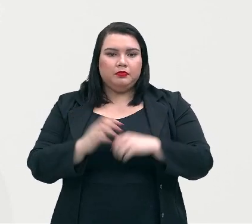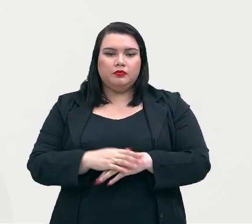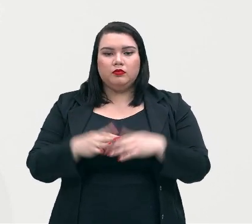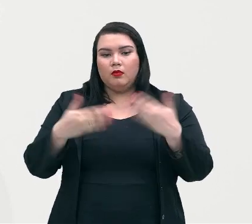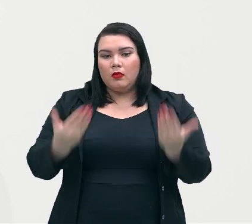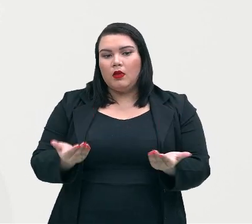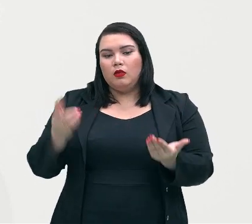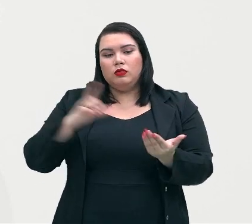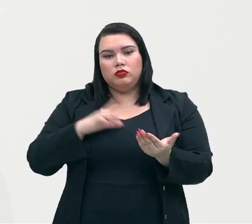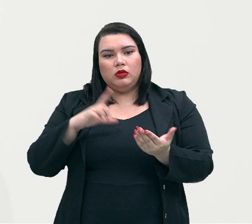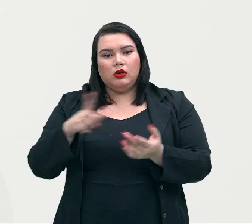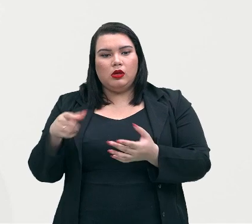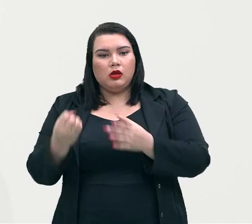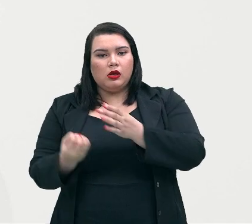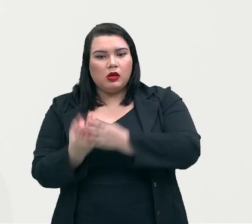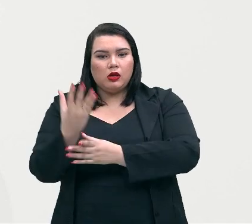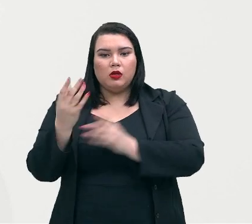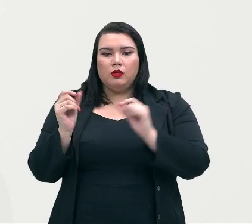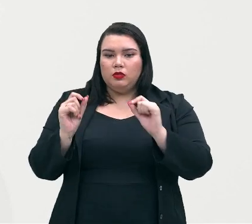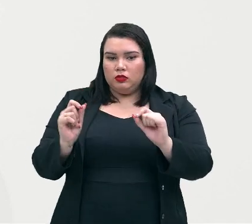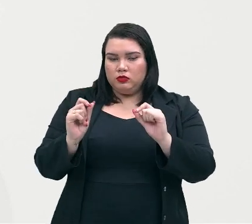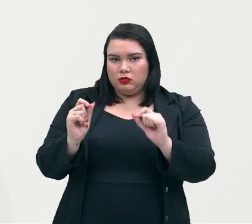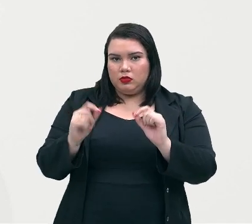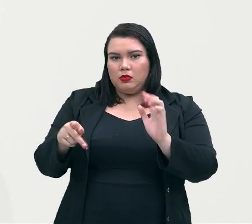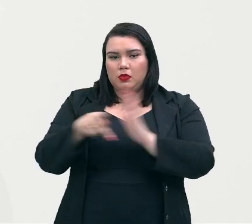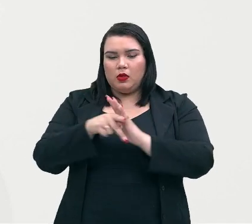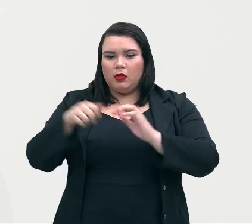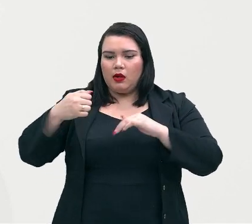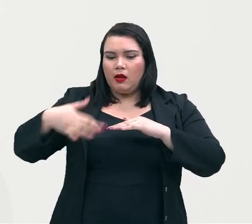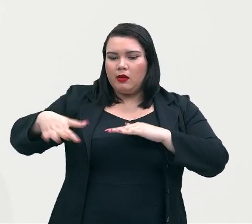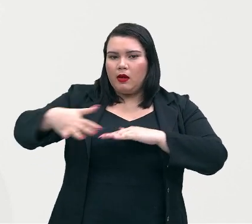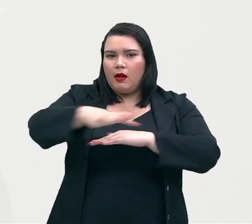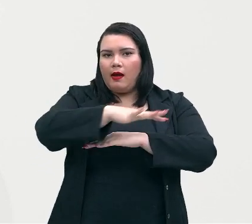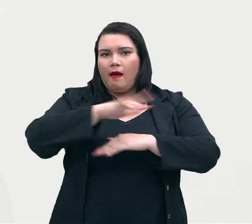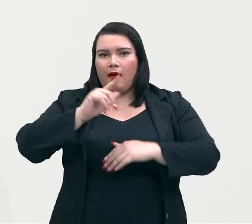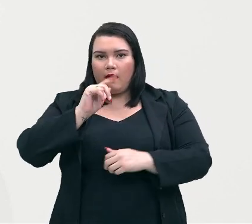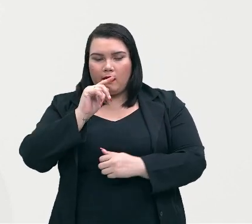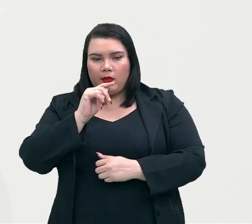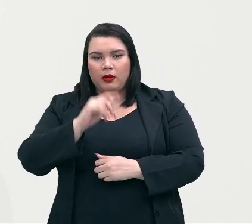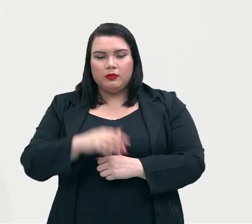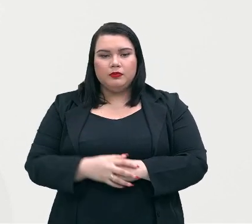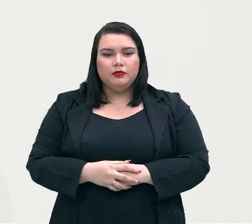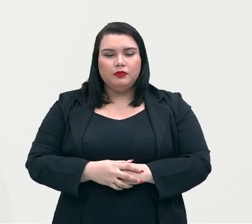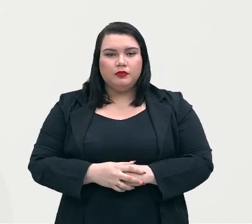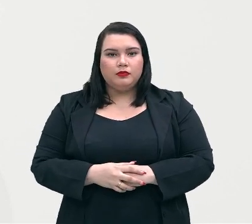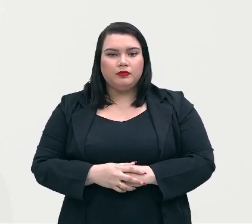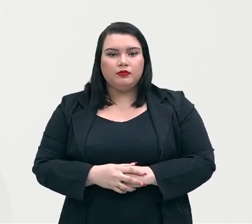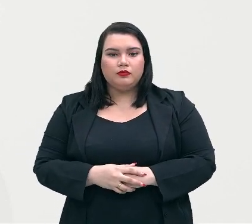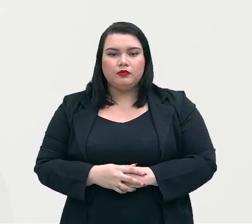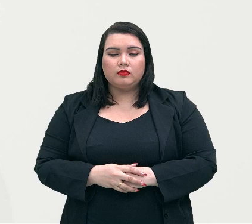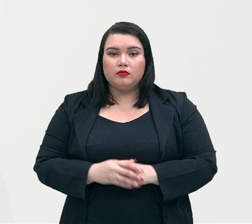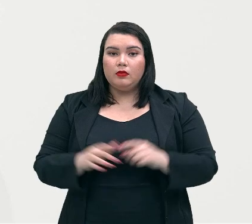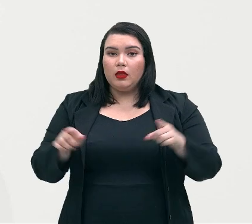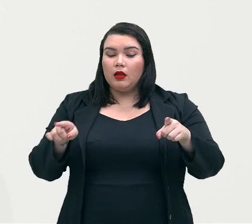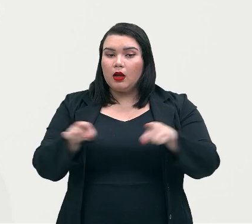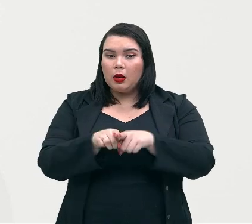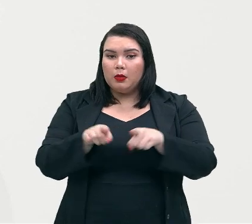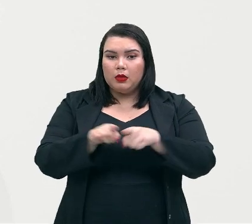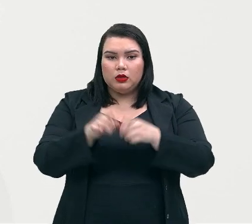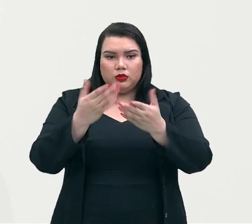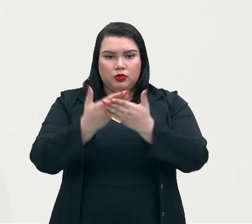acaba formando uma bacia hidrográfica, certo? Agora, a gente também vai estudar aí